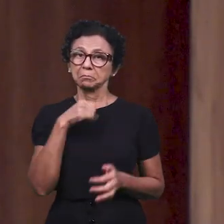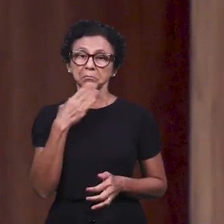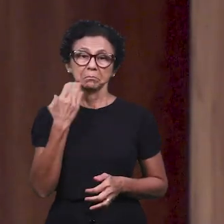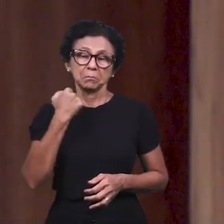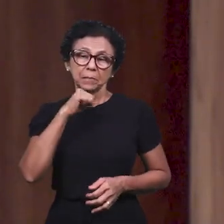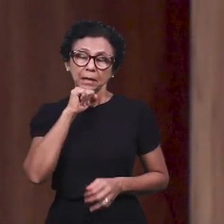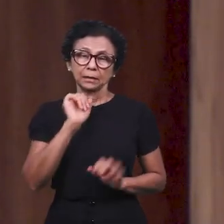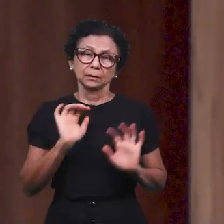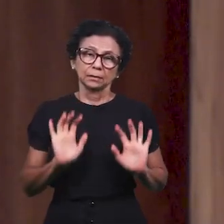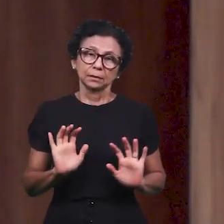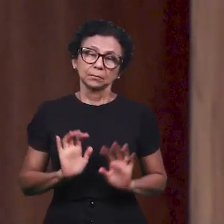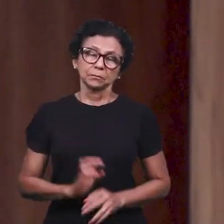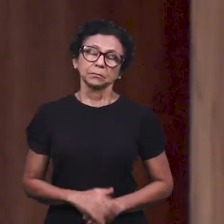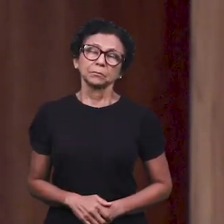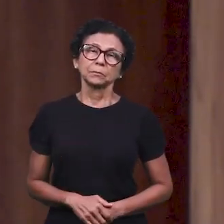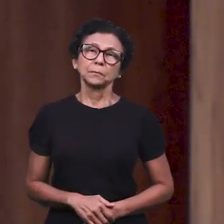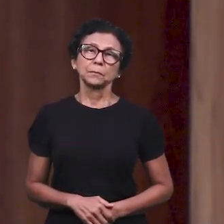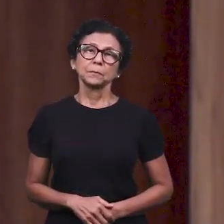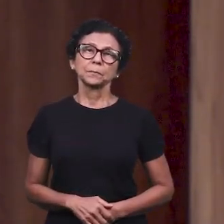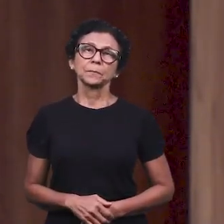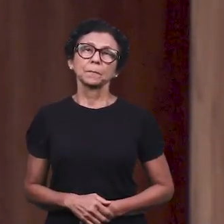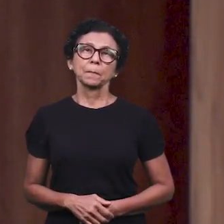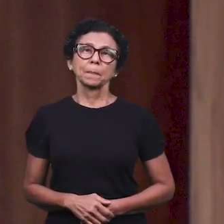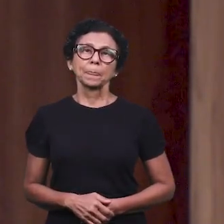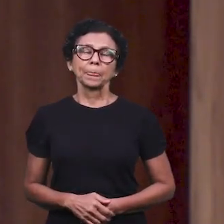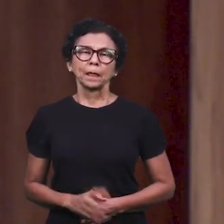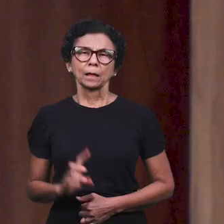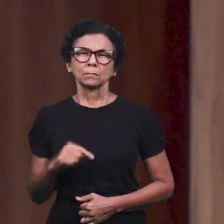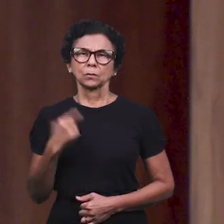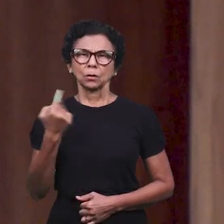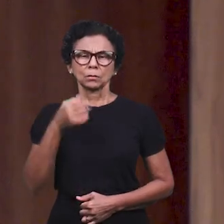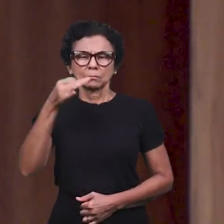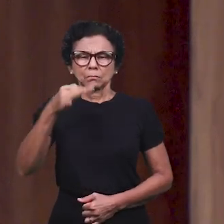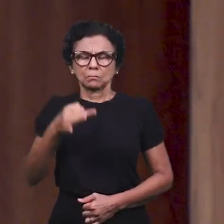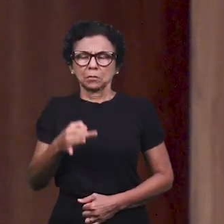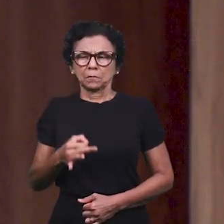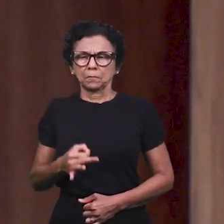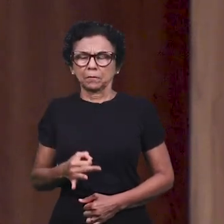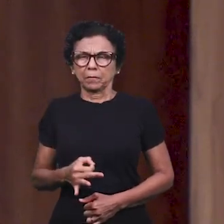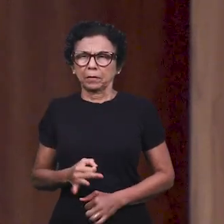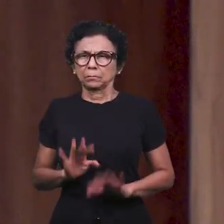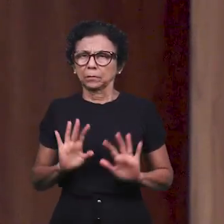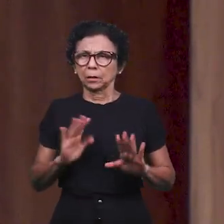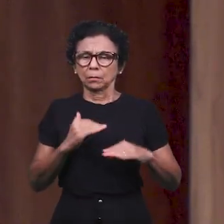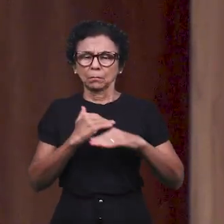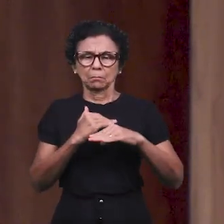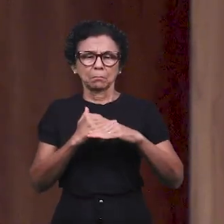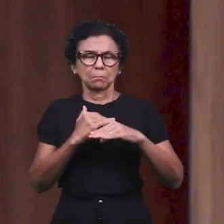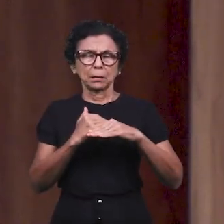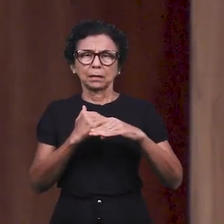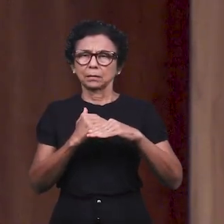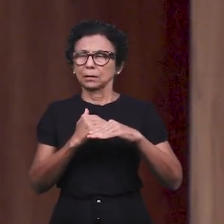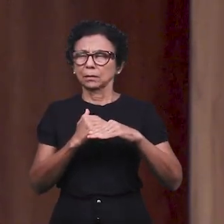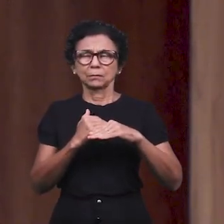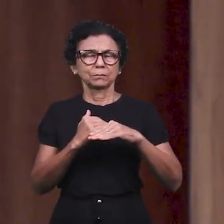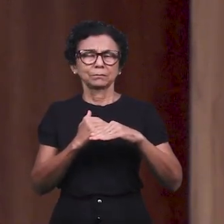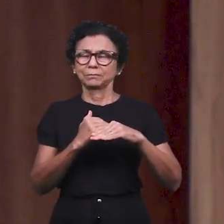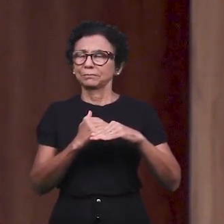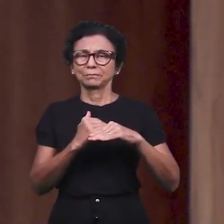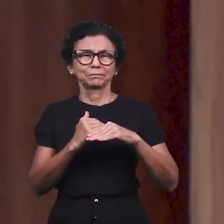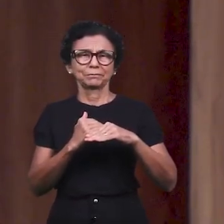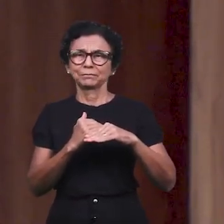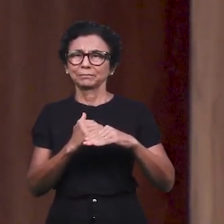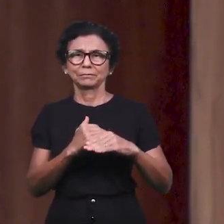estamos colocando aqui uma conotação que seremos pais perfeitos. Não há, aí é um padrão que não tem como